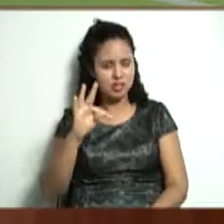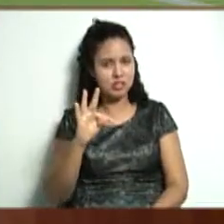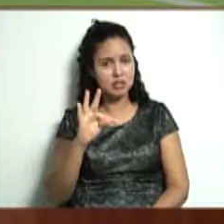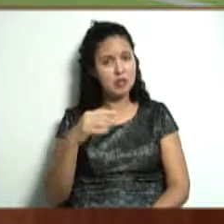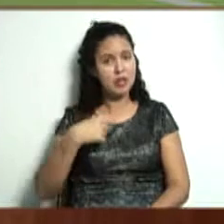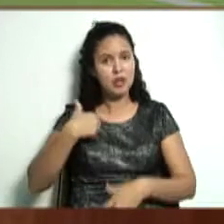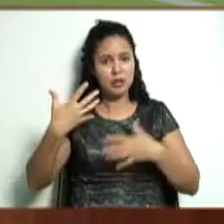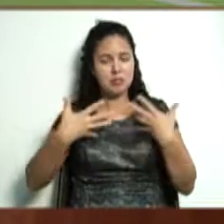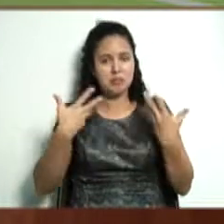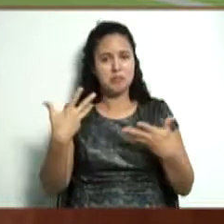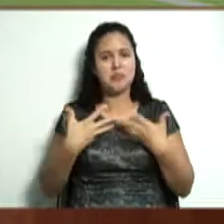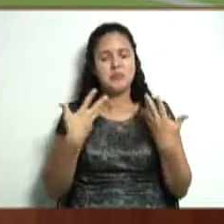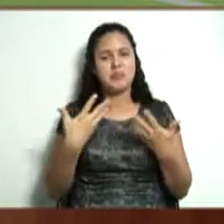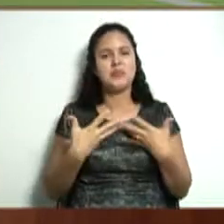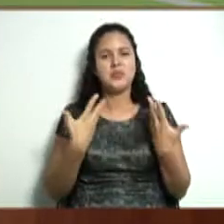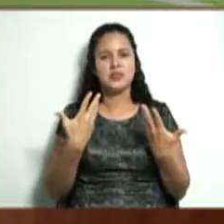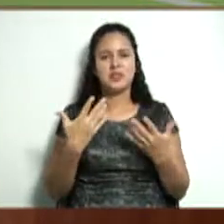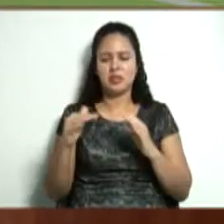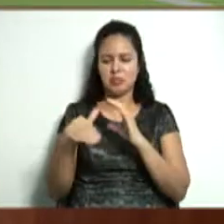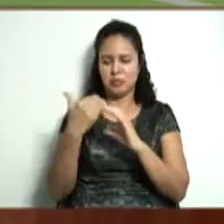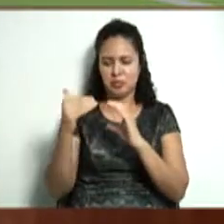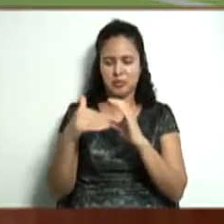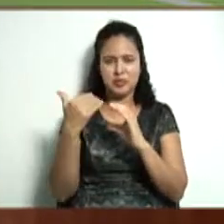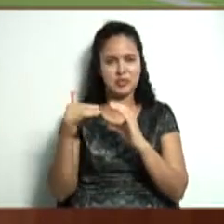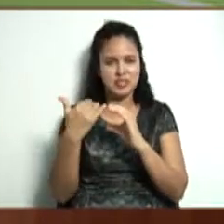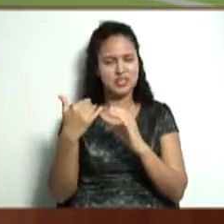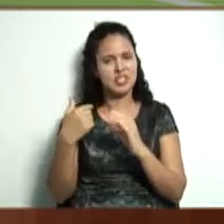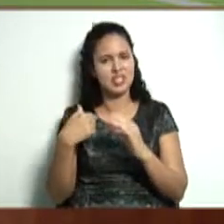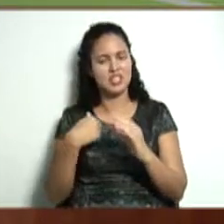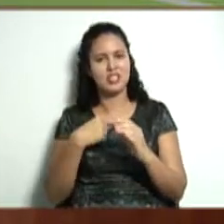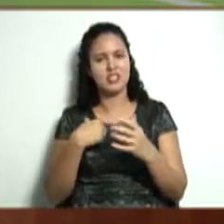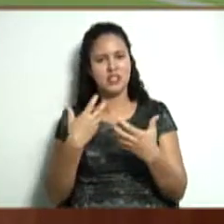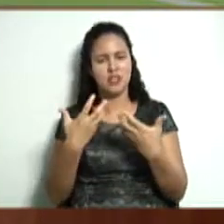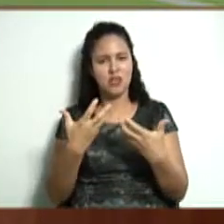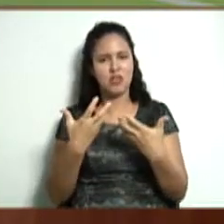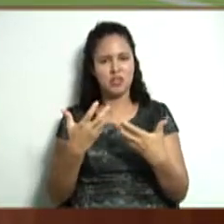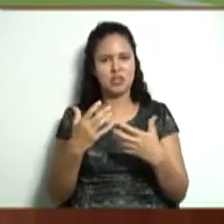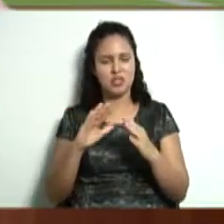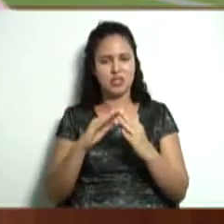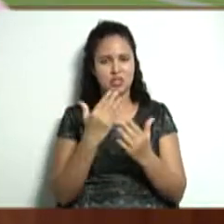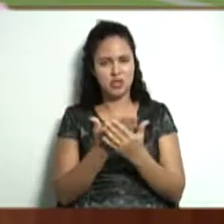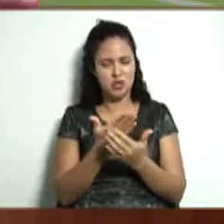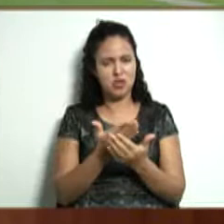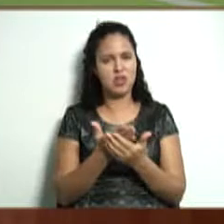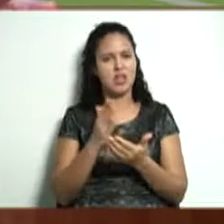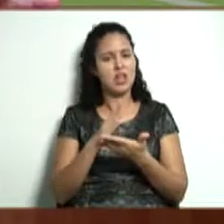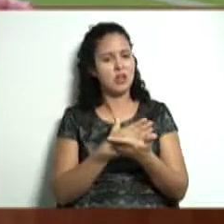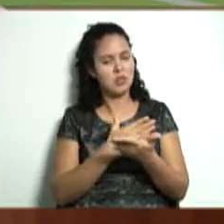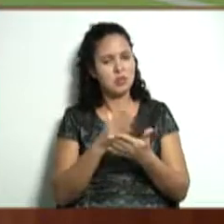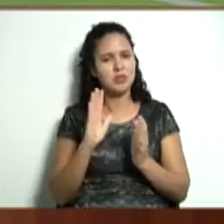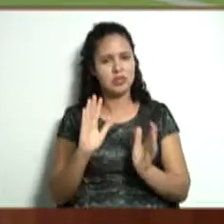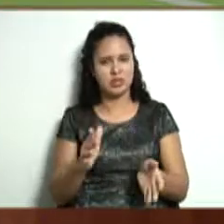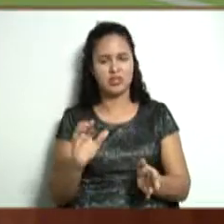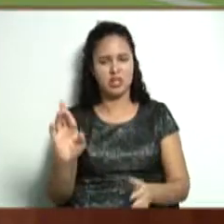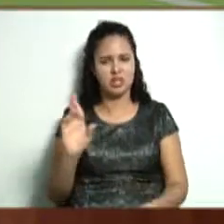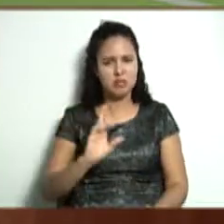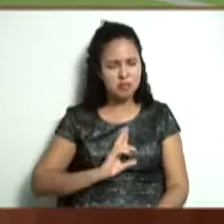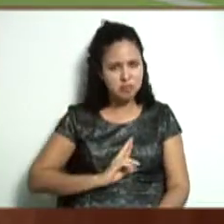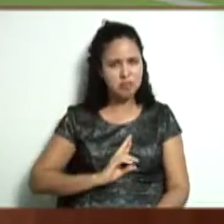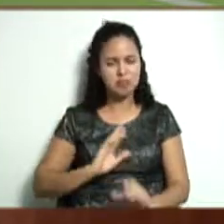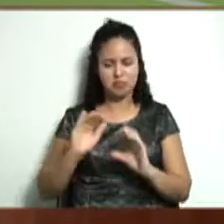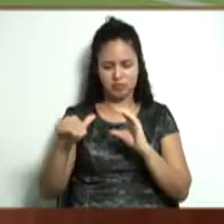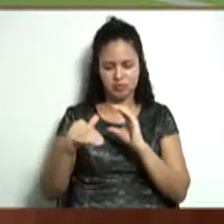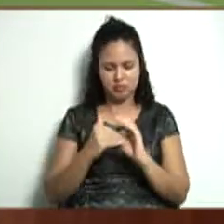pessoal participando. Que bom. Eu até gostaria de citar algumas escolas que já entraram em contato